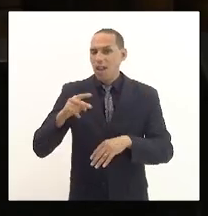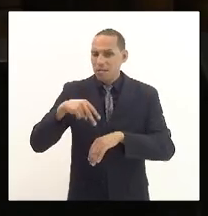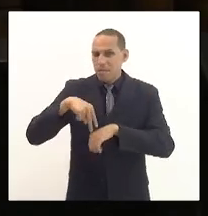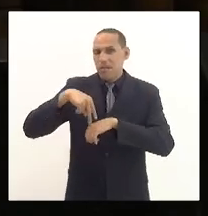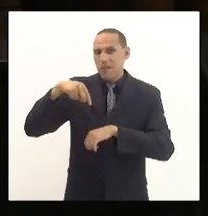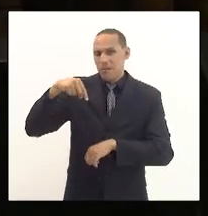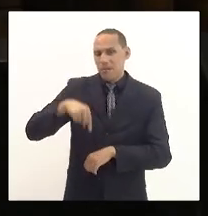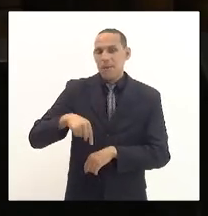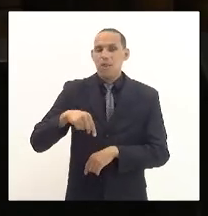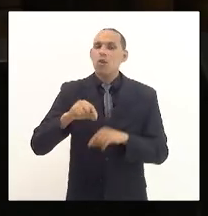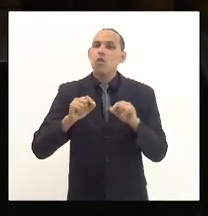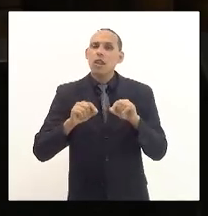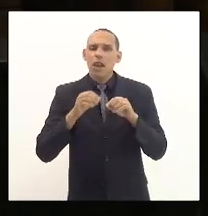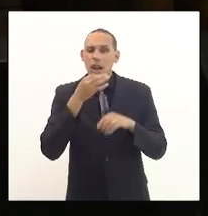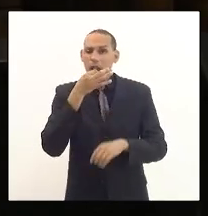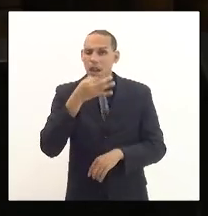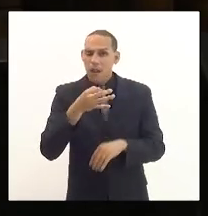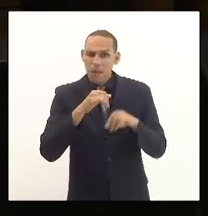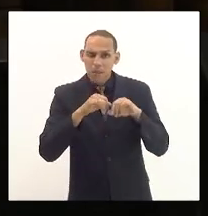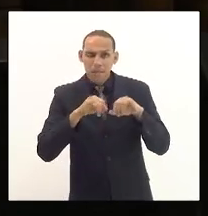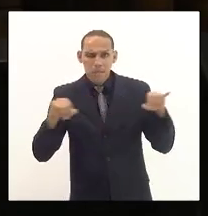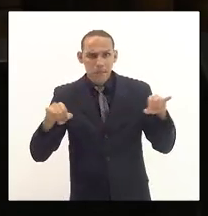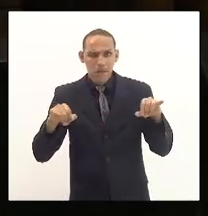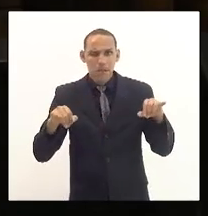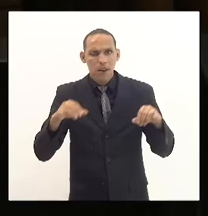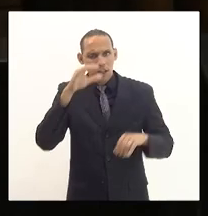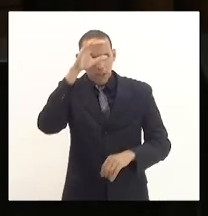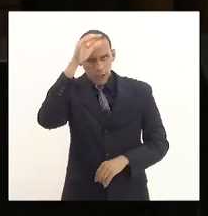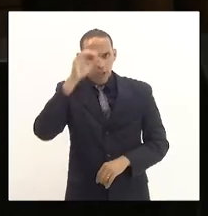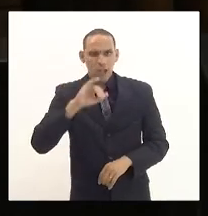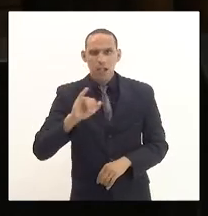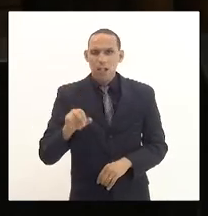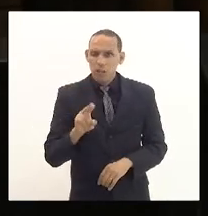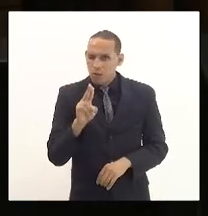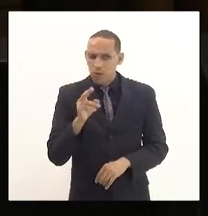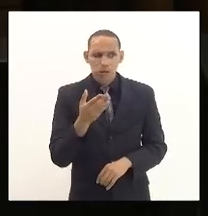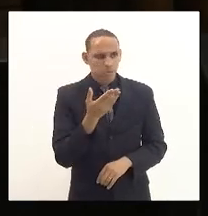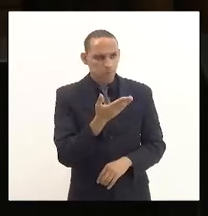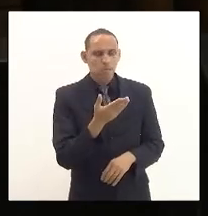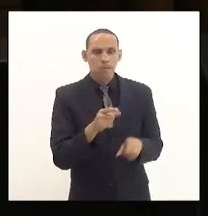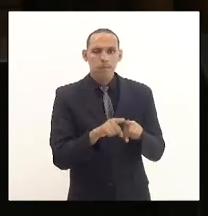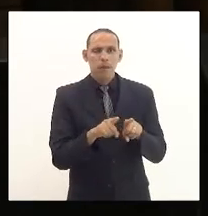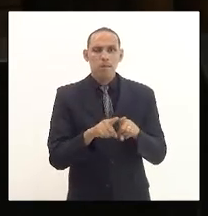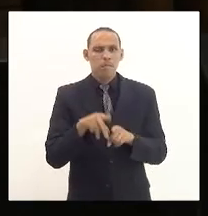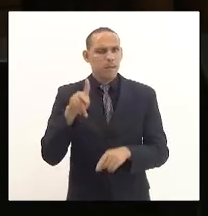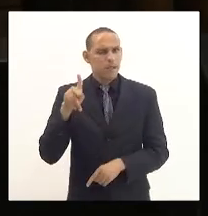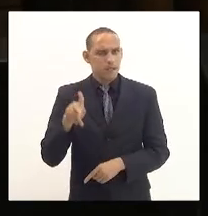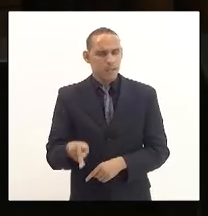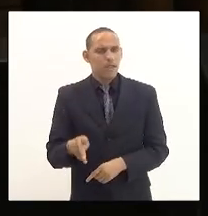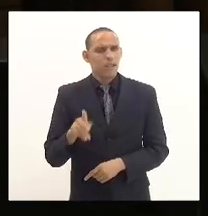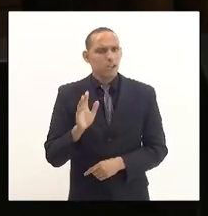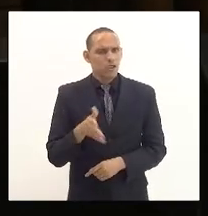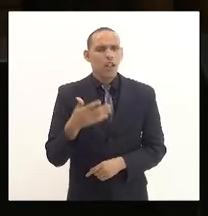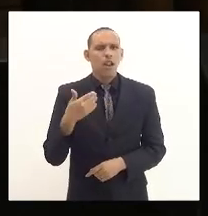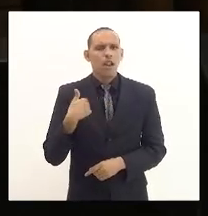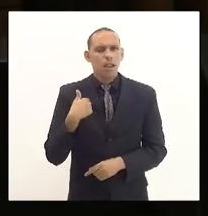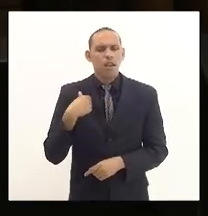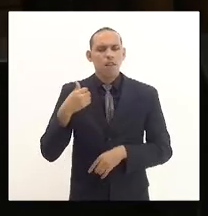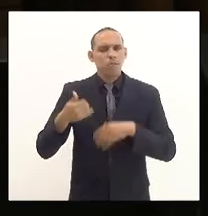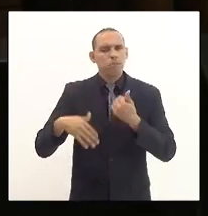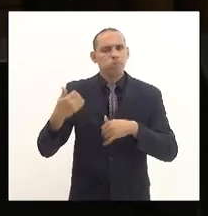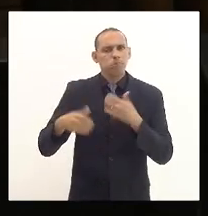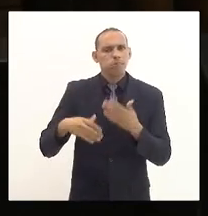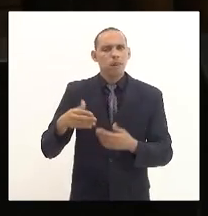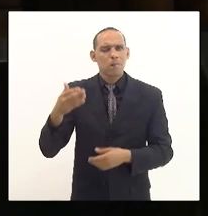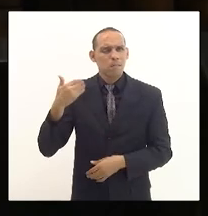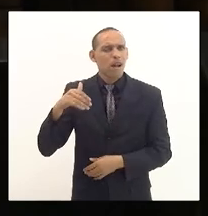para alertar agora alertar tia Ju vossa excelência estava na presidência falei no expediente